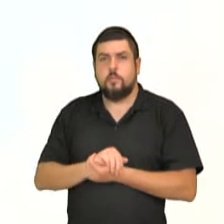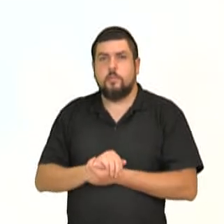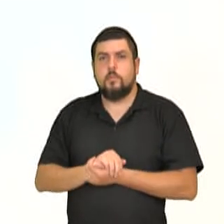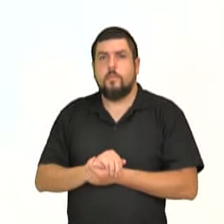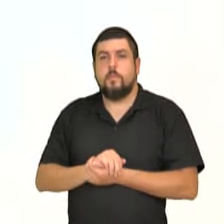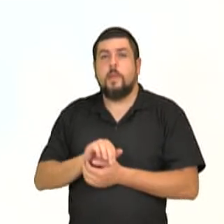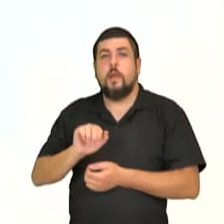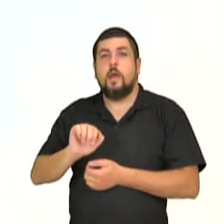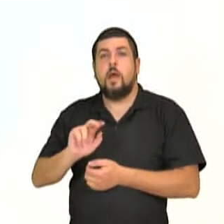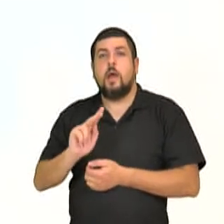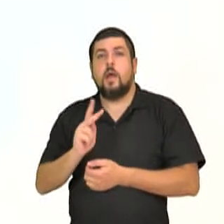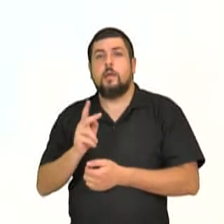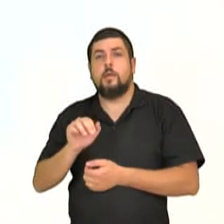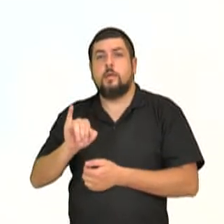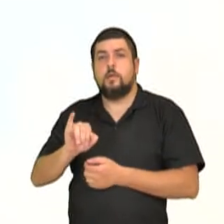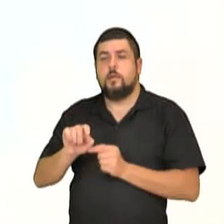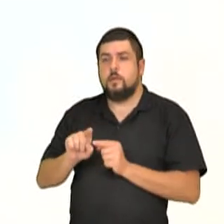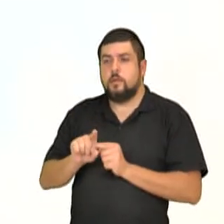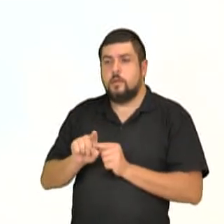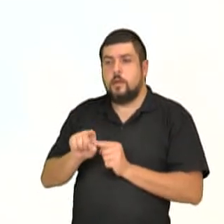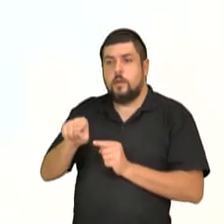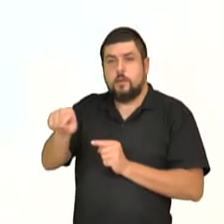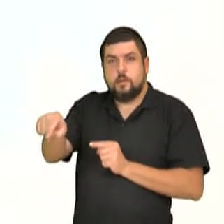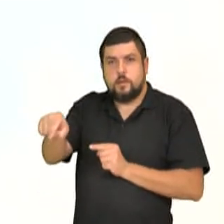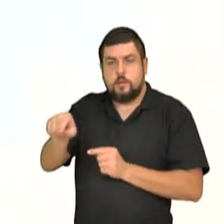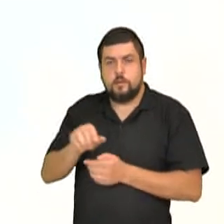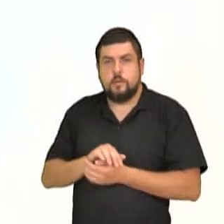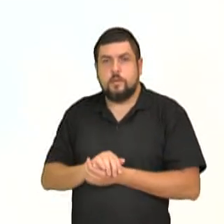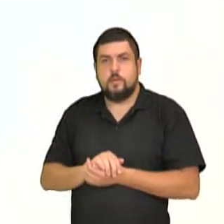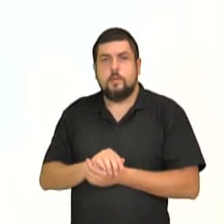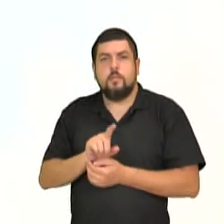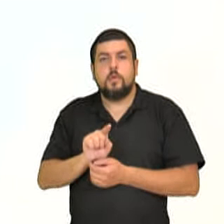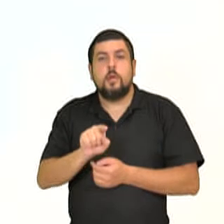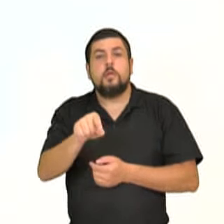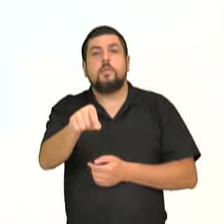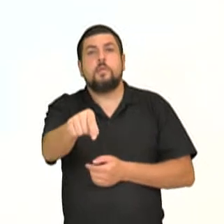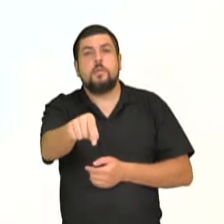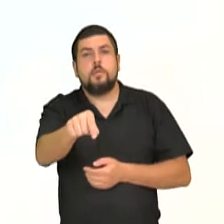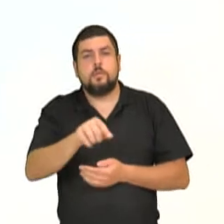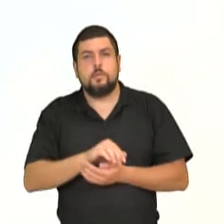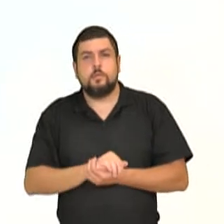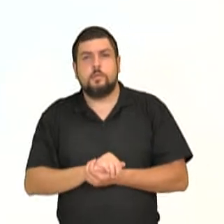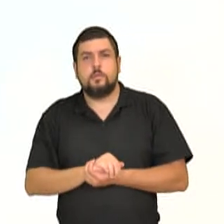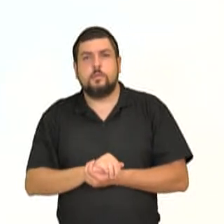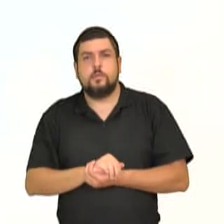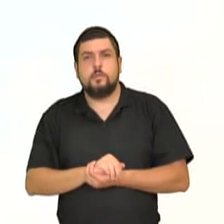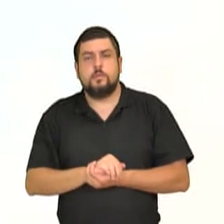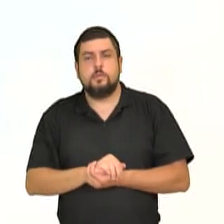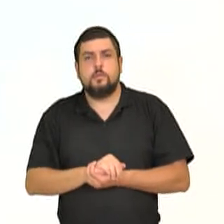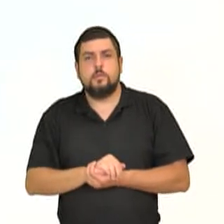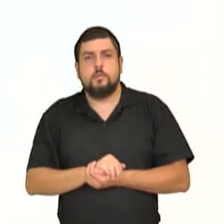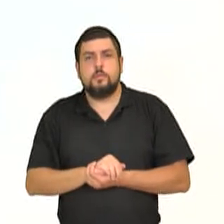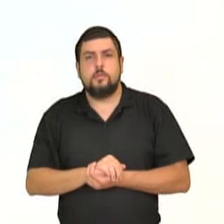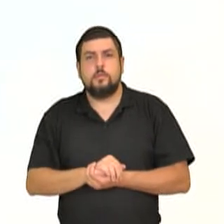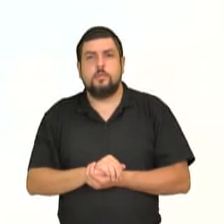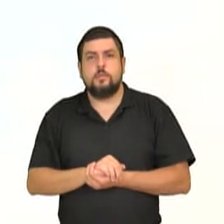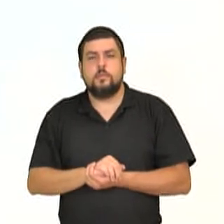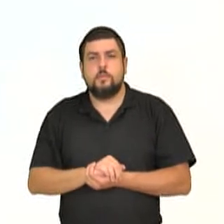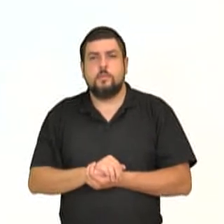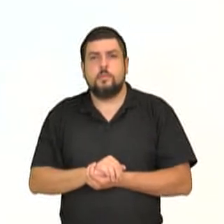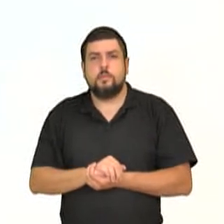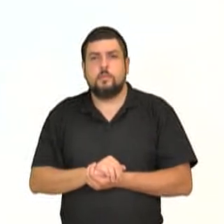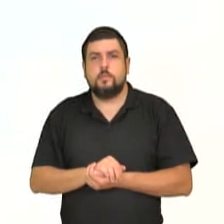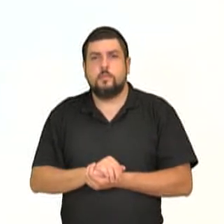E ali, lejos del hablante e de su interlocutor. Exemplos aqui, temos